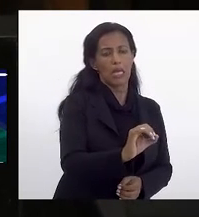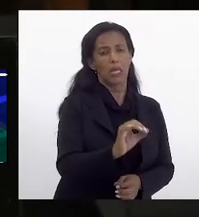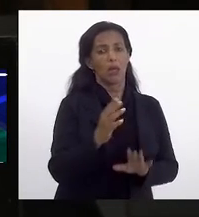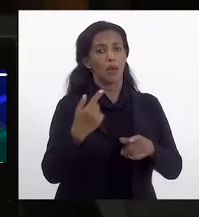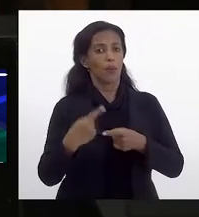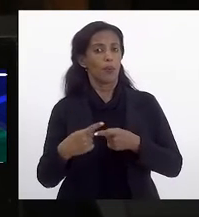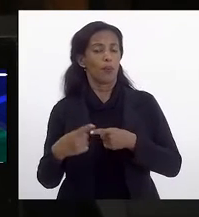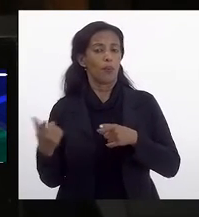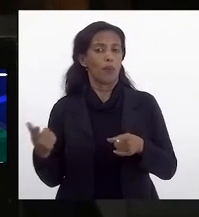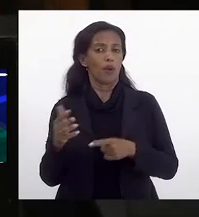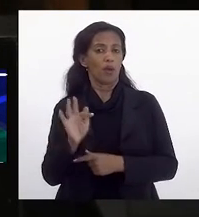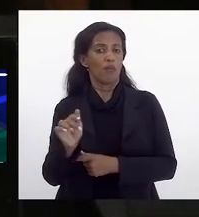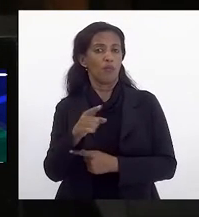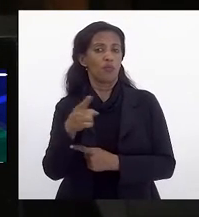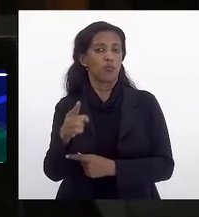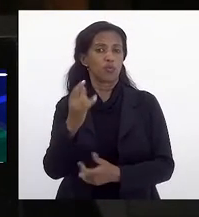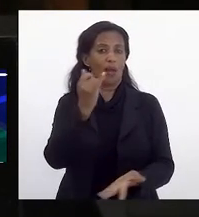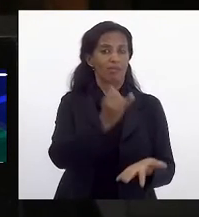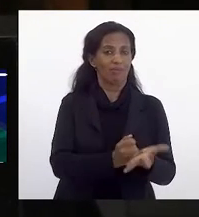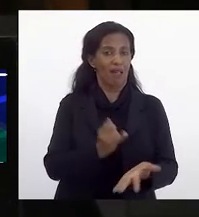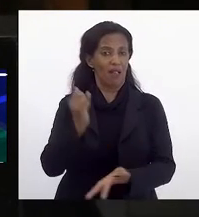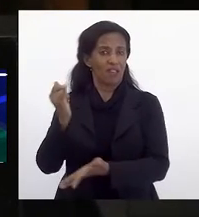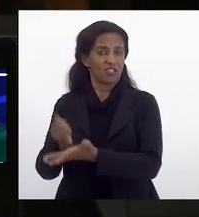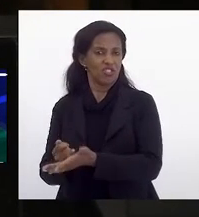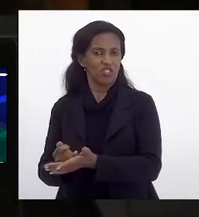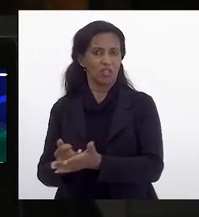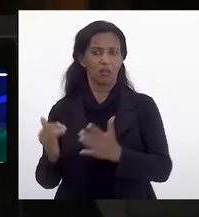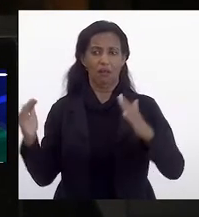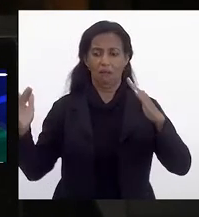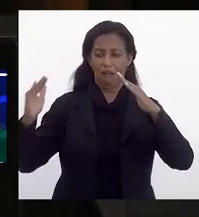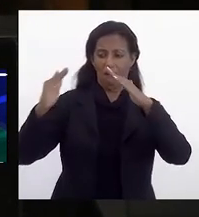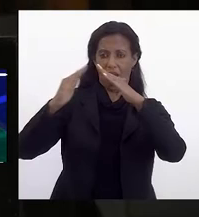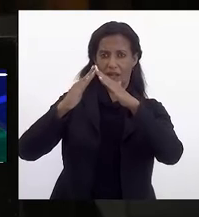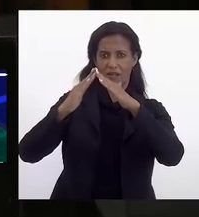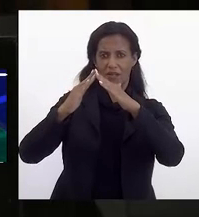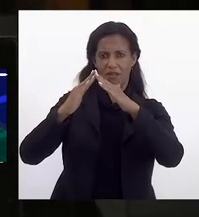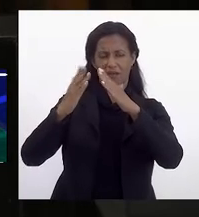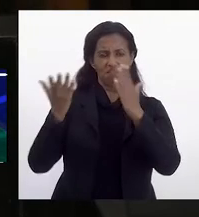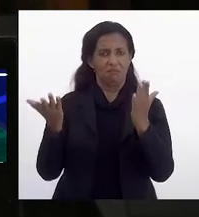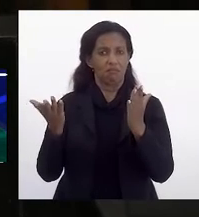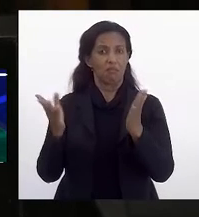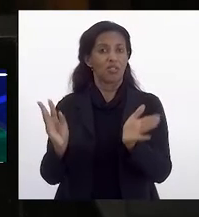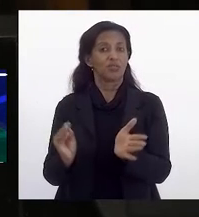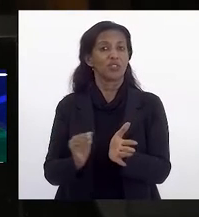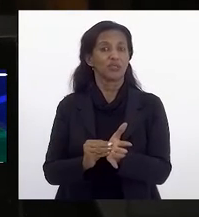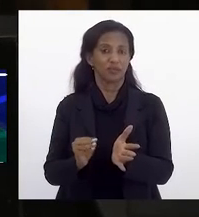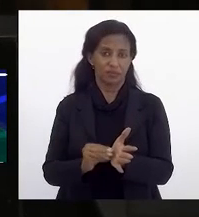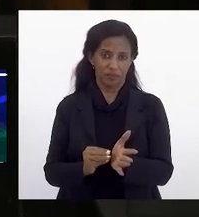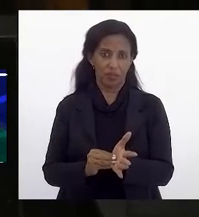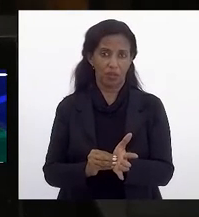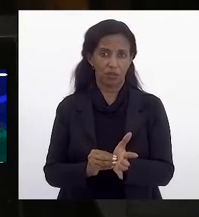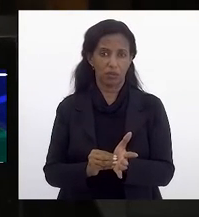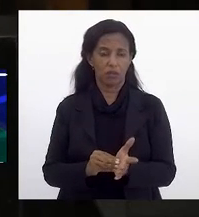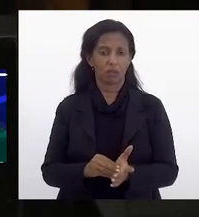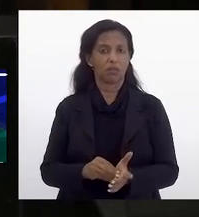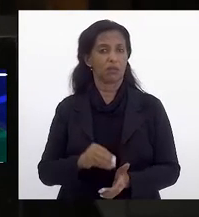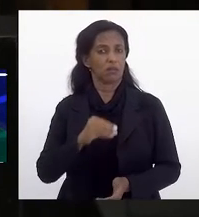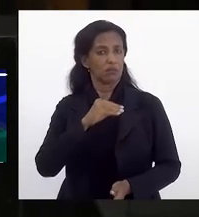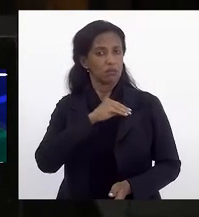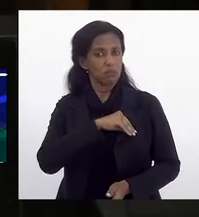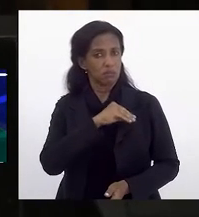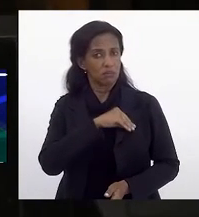função, essa taxa, do tamanho do imóvel, mas isso faz falta ao bolso